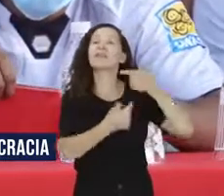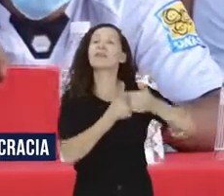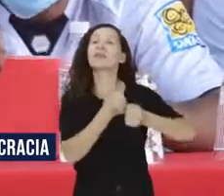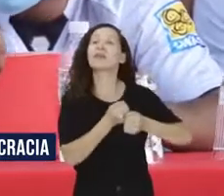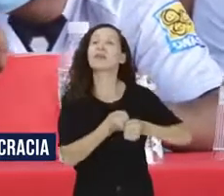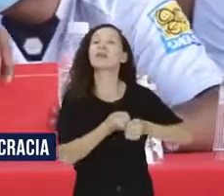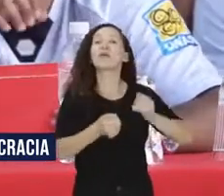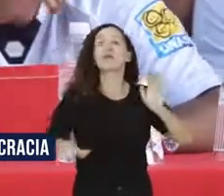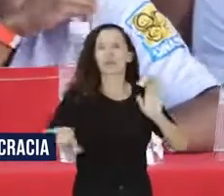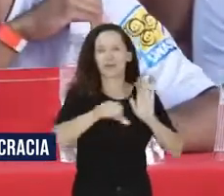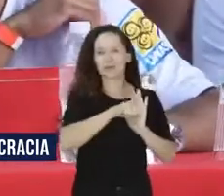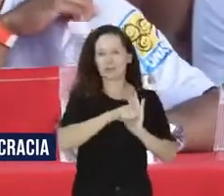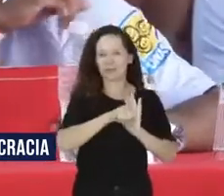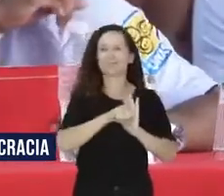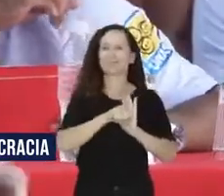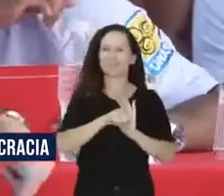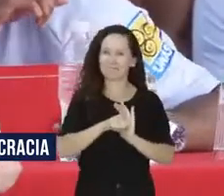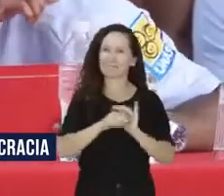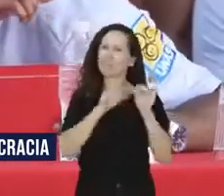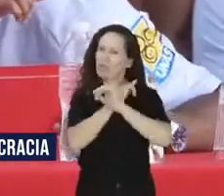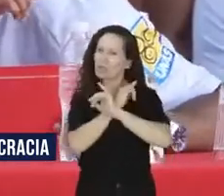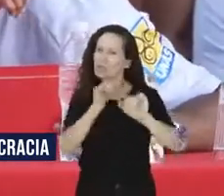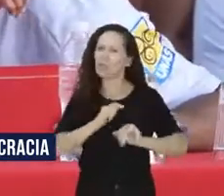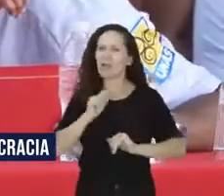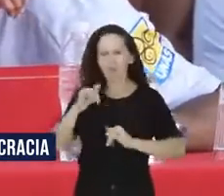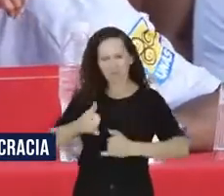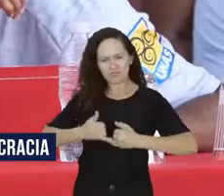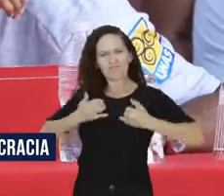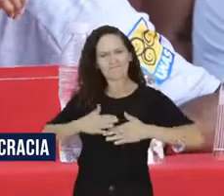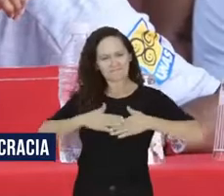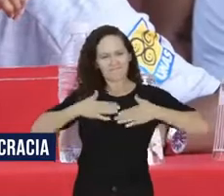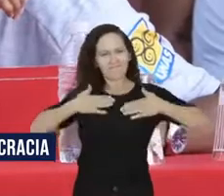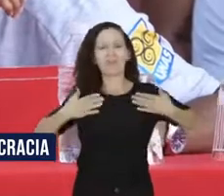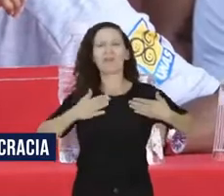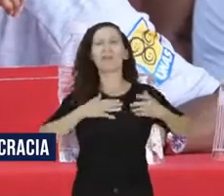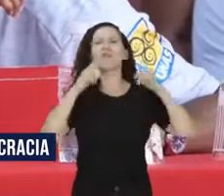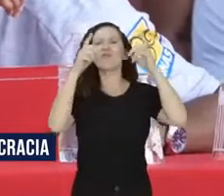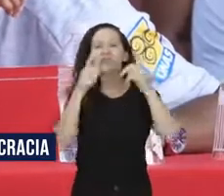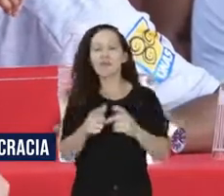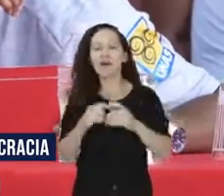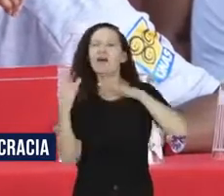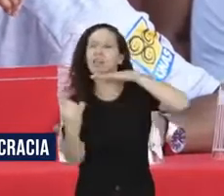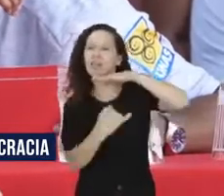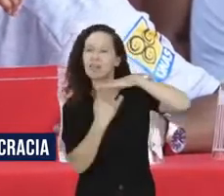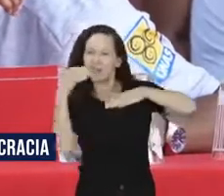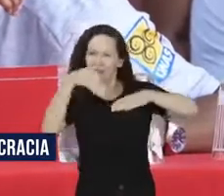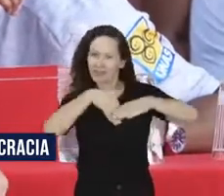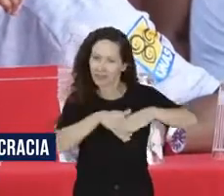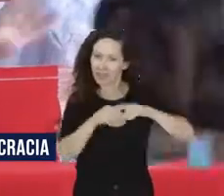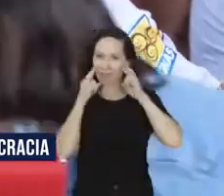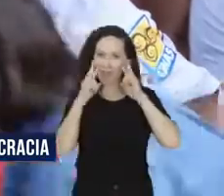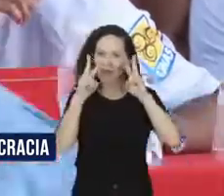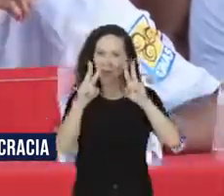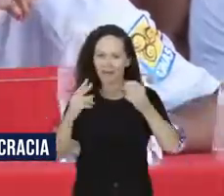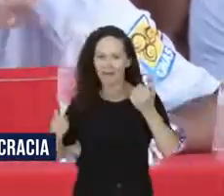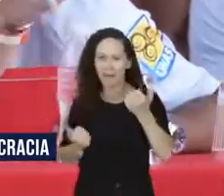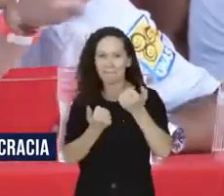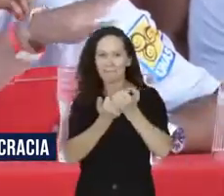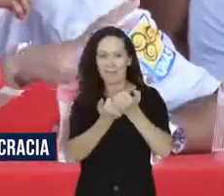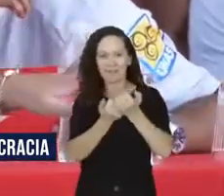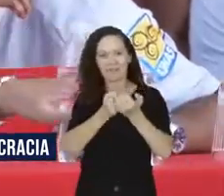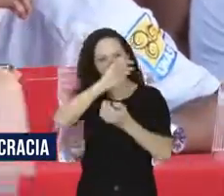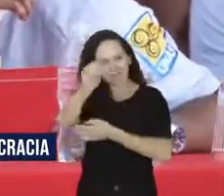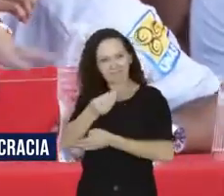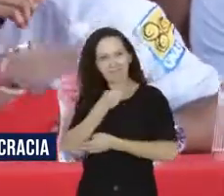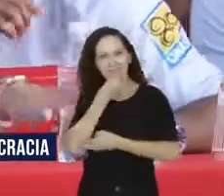que eu sou muito orgulhosa de ter tido um espaço aqui nessa instituição. Ela olha pra gente, ela dá oportunidade e ela nem